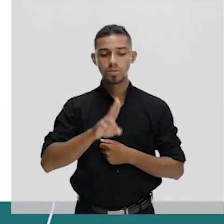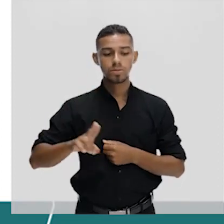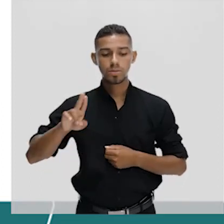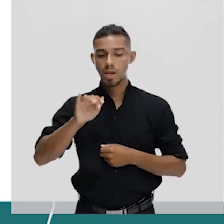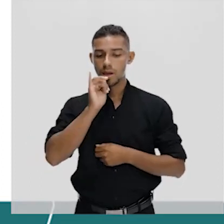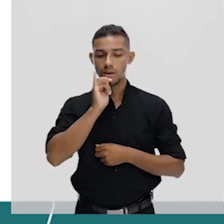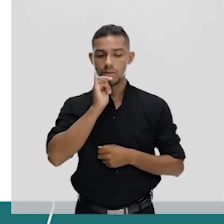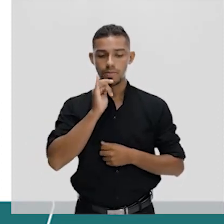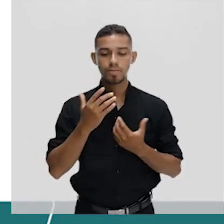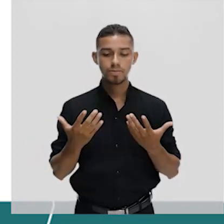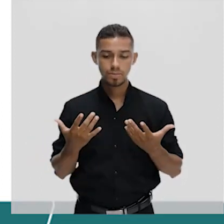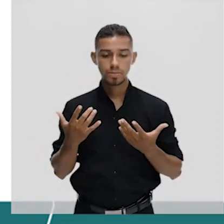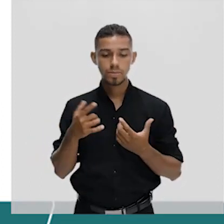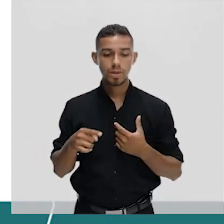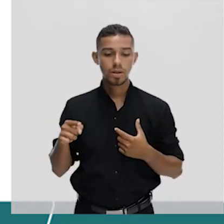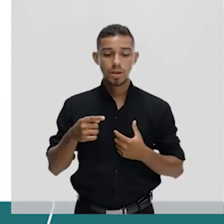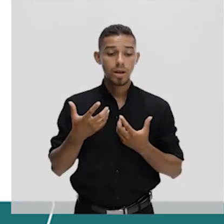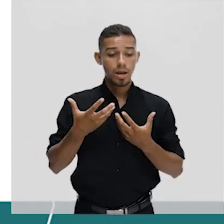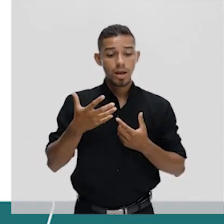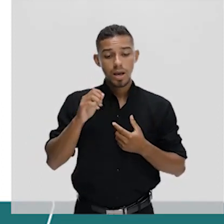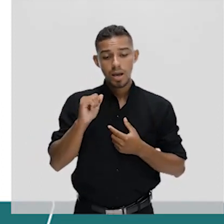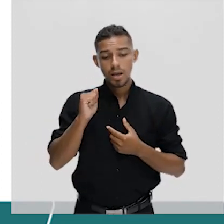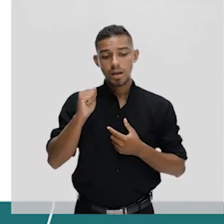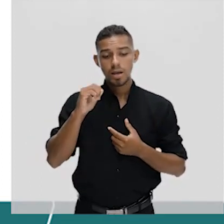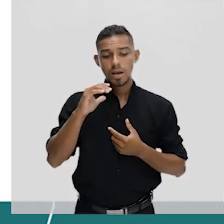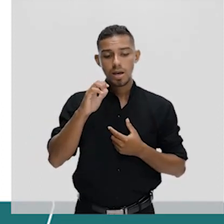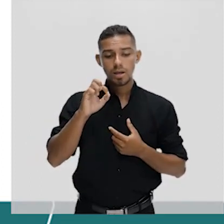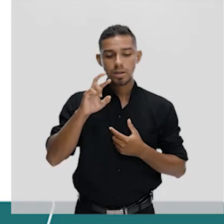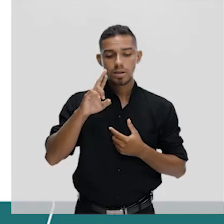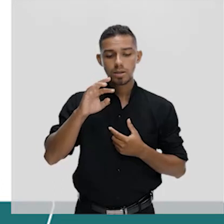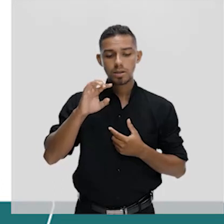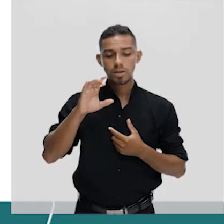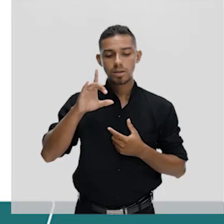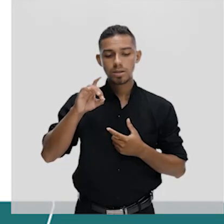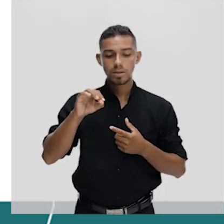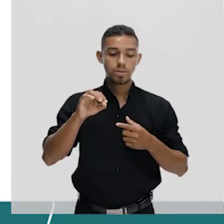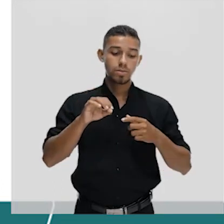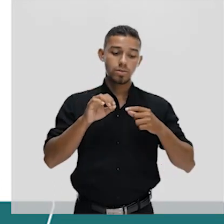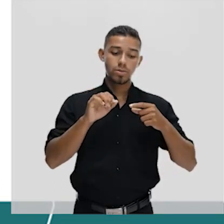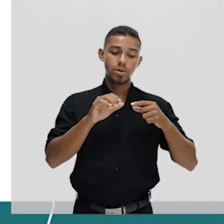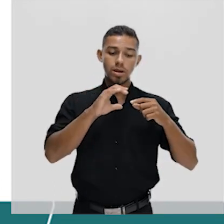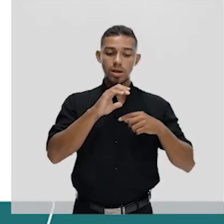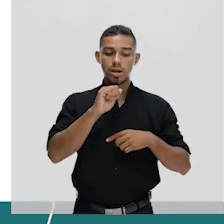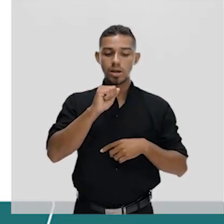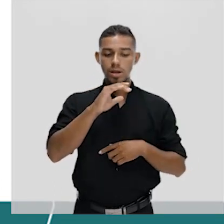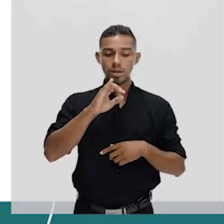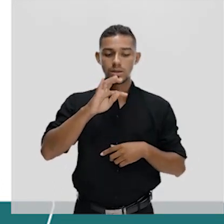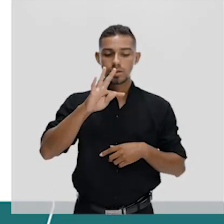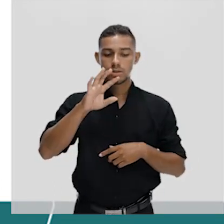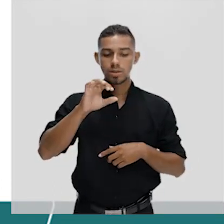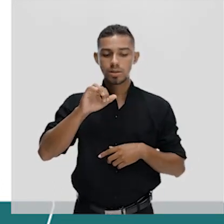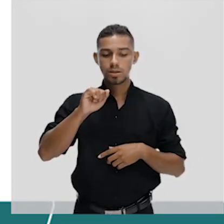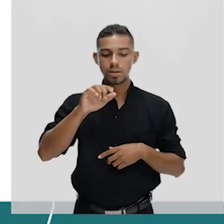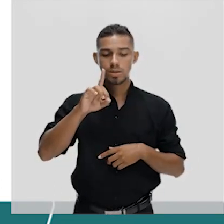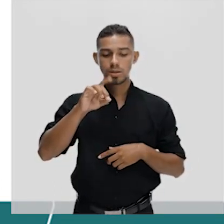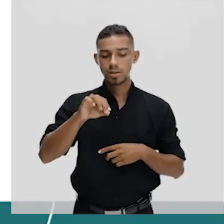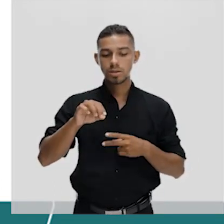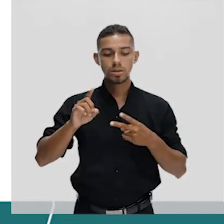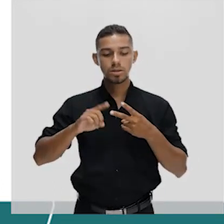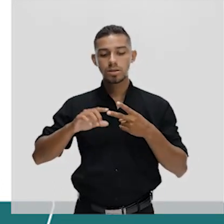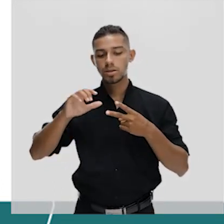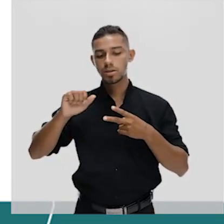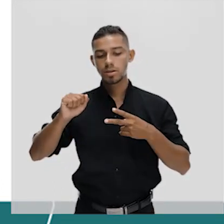utilização, né? Como é o caso de aceitar. Eu posso utilizar tanto aceitado como aceito, né? Eu havia